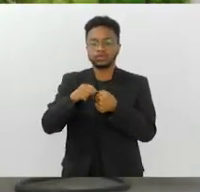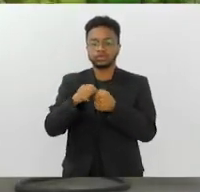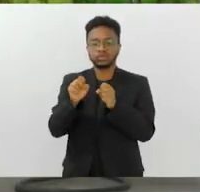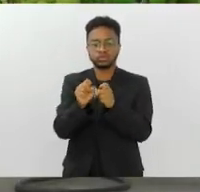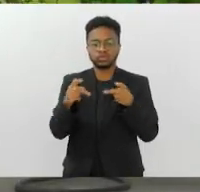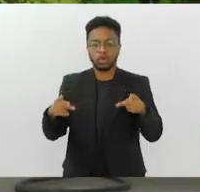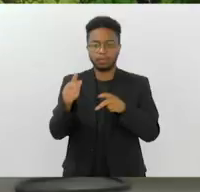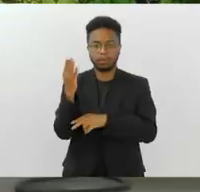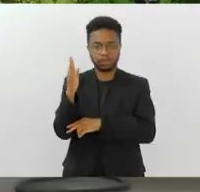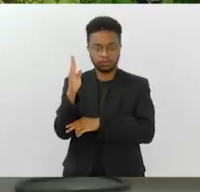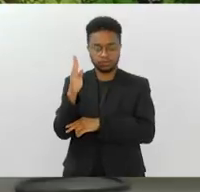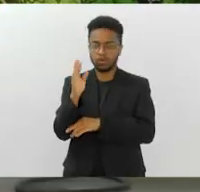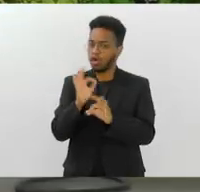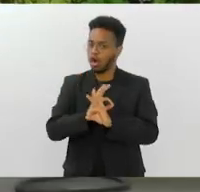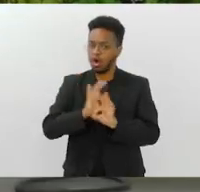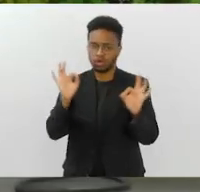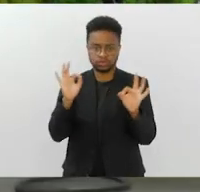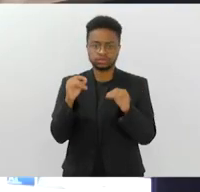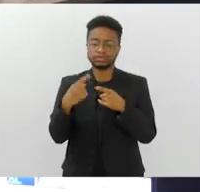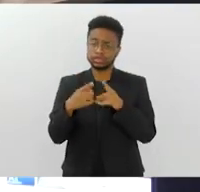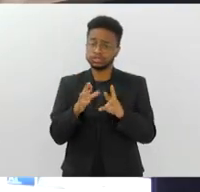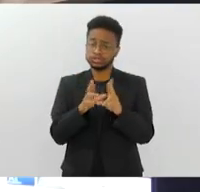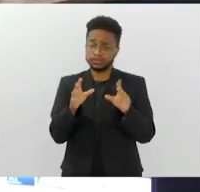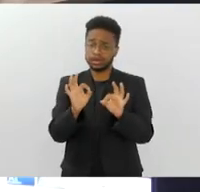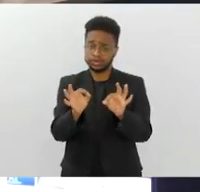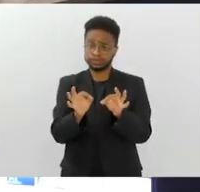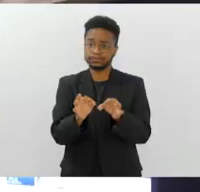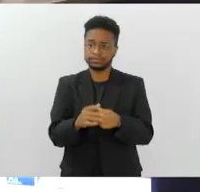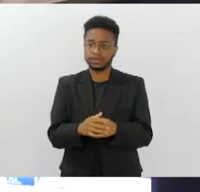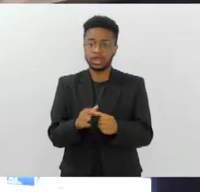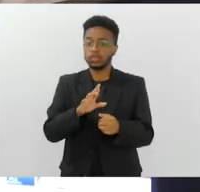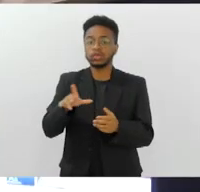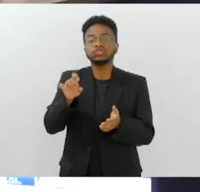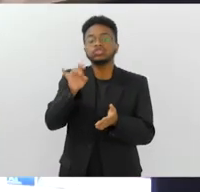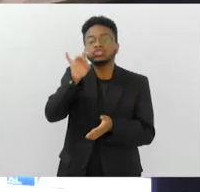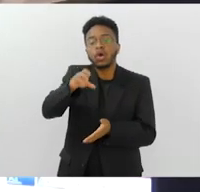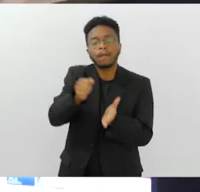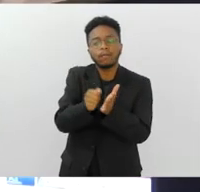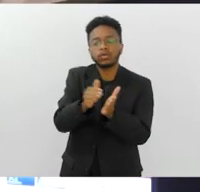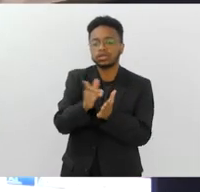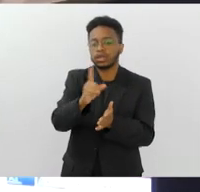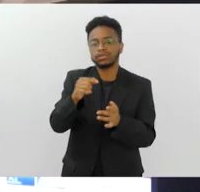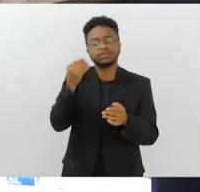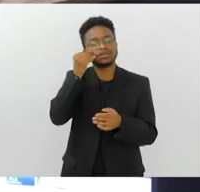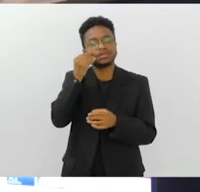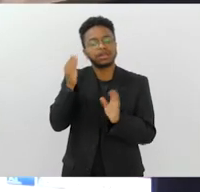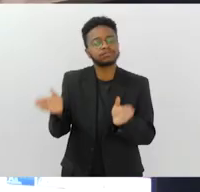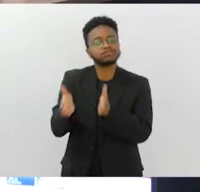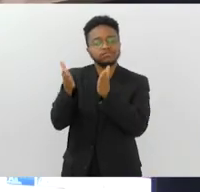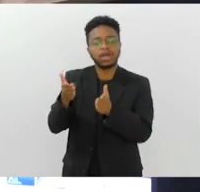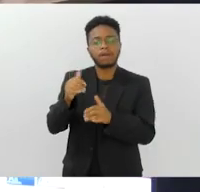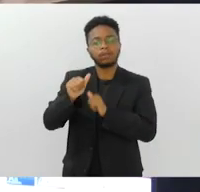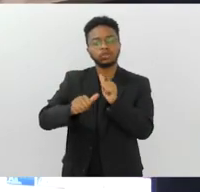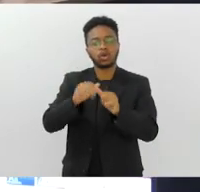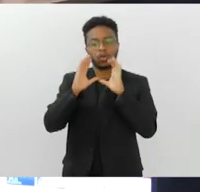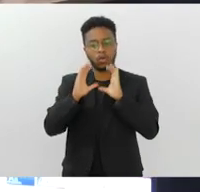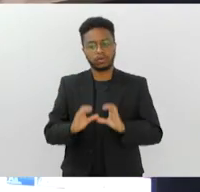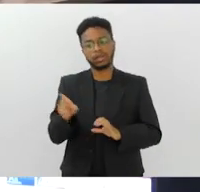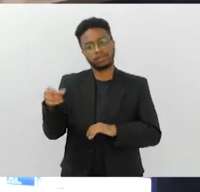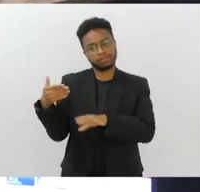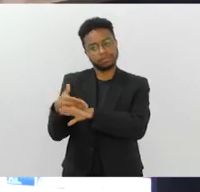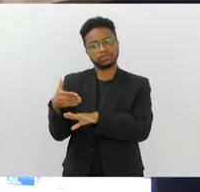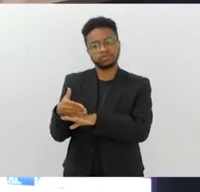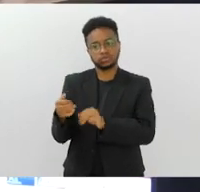Botafogo muito bacana porque é diferente de de multar né é fazer eles mudarem comportamento negr Gum tava com a gente lá